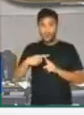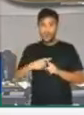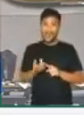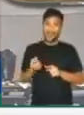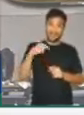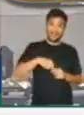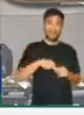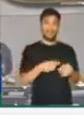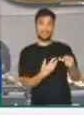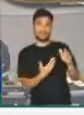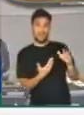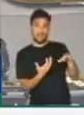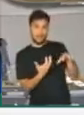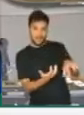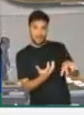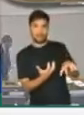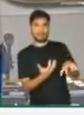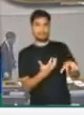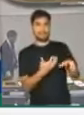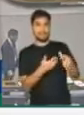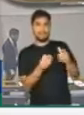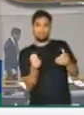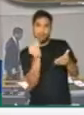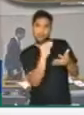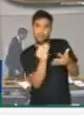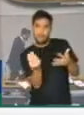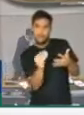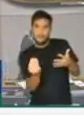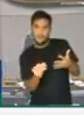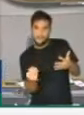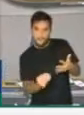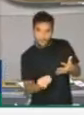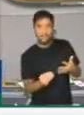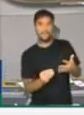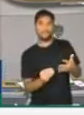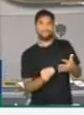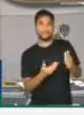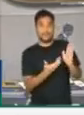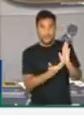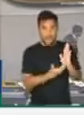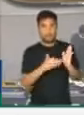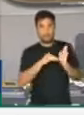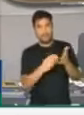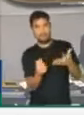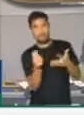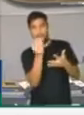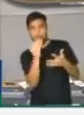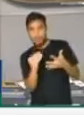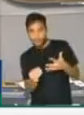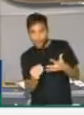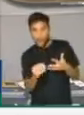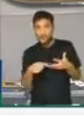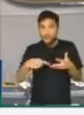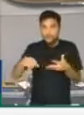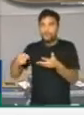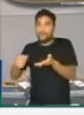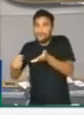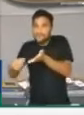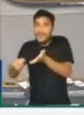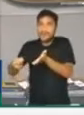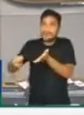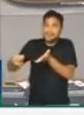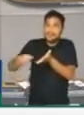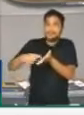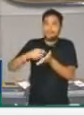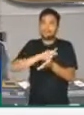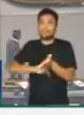tramitação da proposta aqui pelo Congresso Nacional, né? Depois de ter passado pela Câmara dos Deputados, pelo Senado. Quando foi para ser